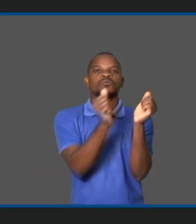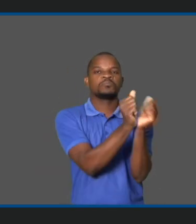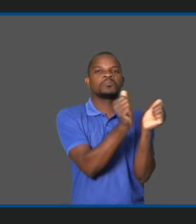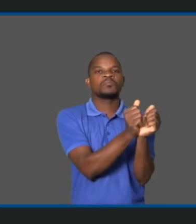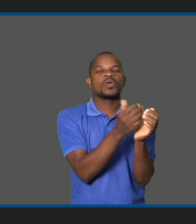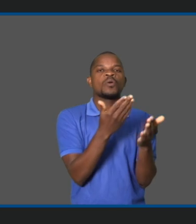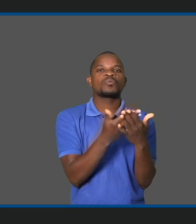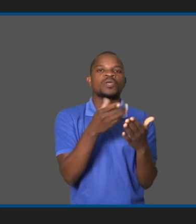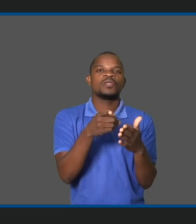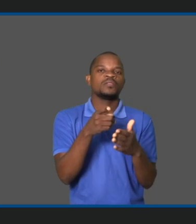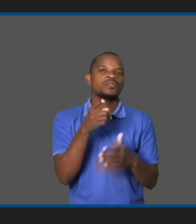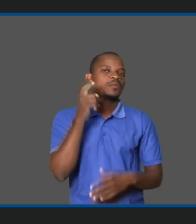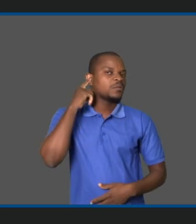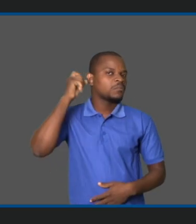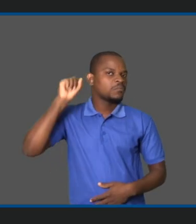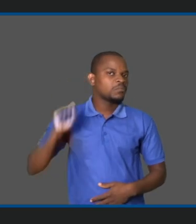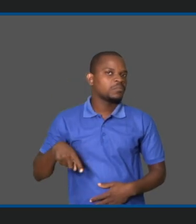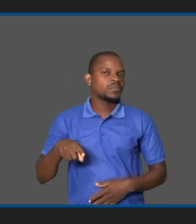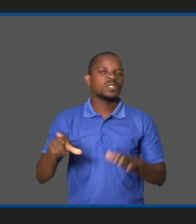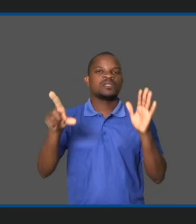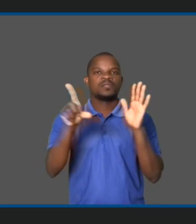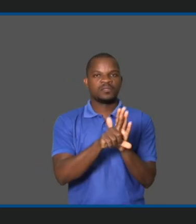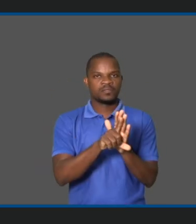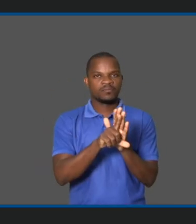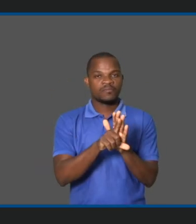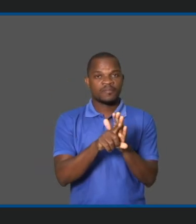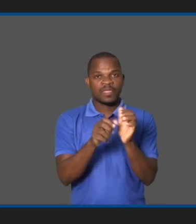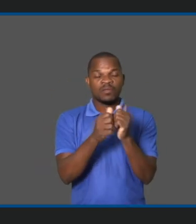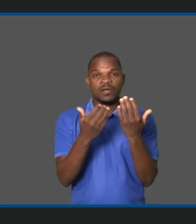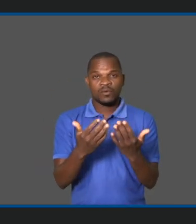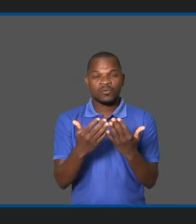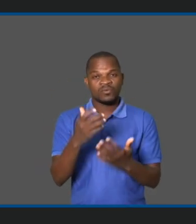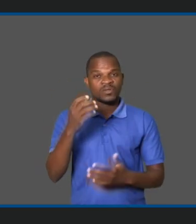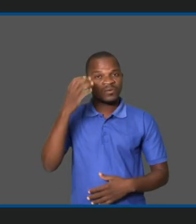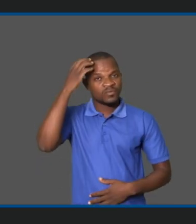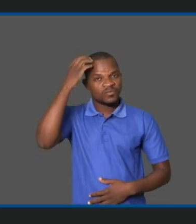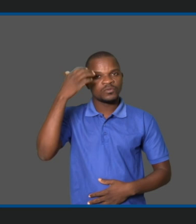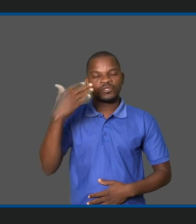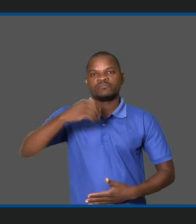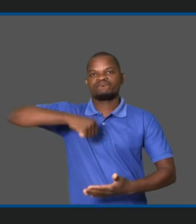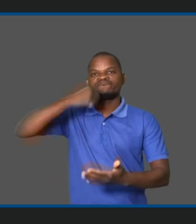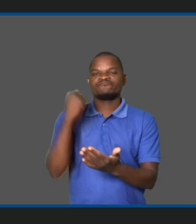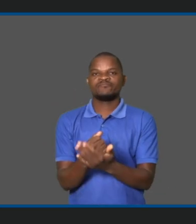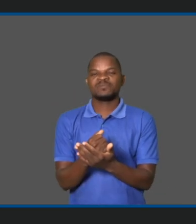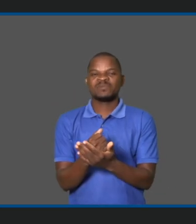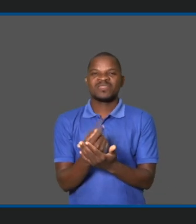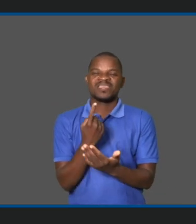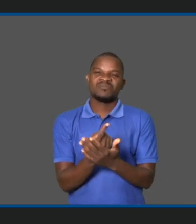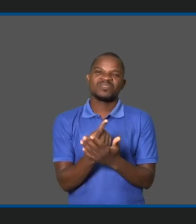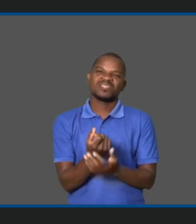em que o próprio estado decidiu administrar e perdoar uma série de